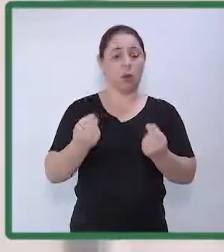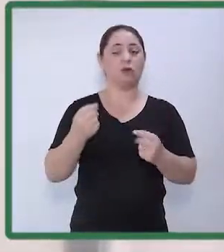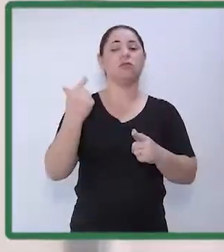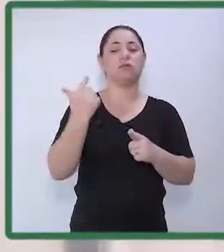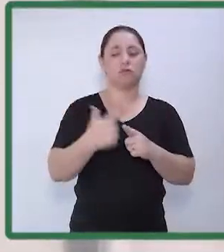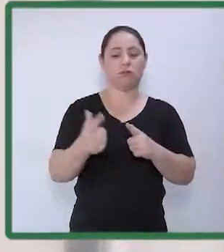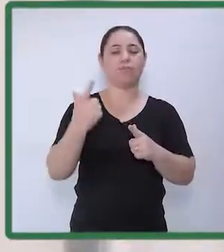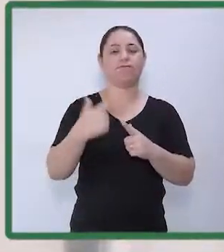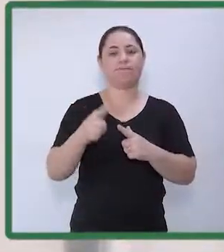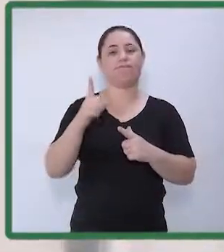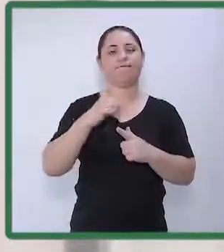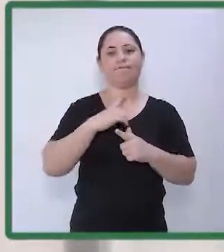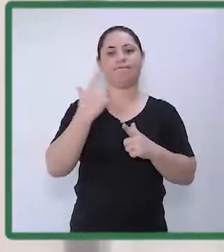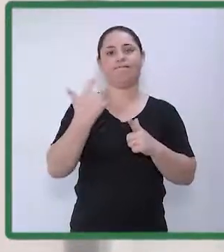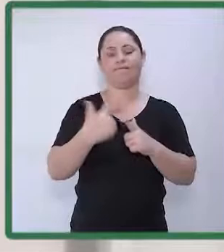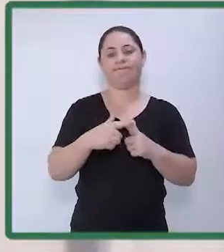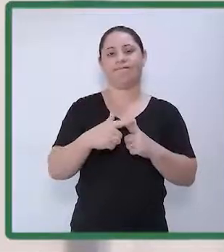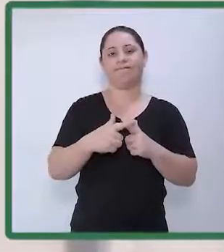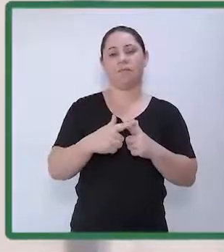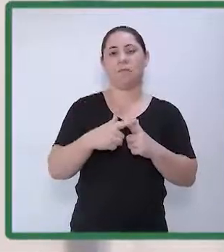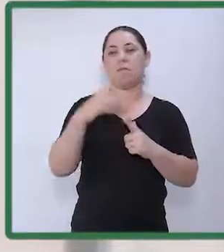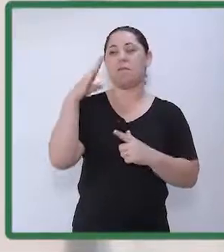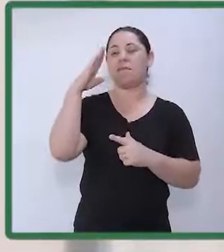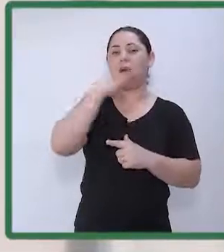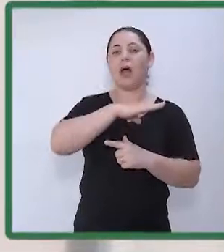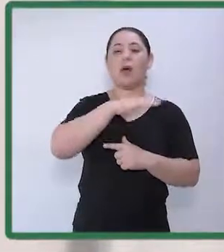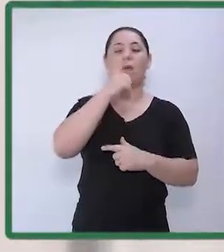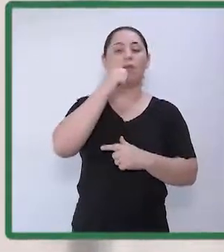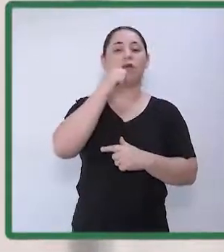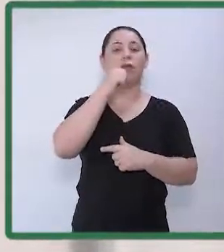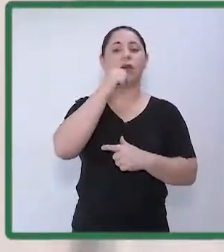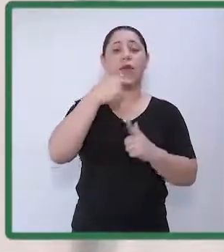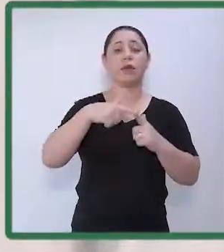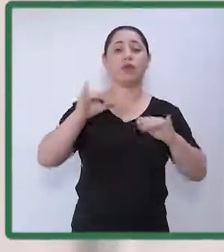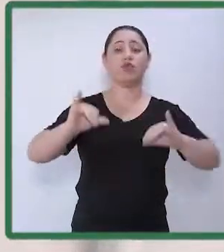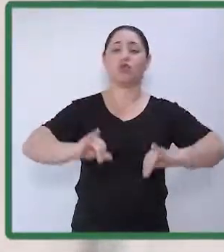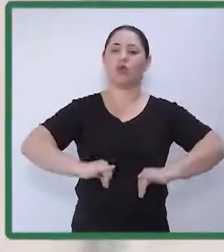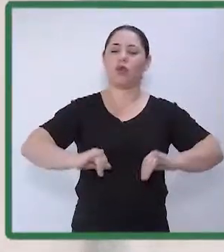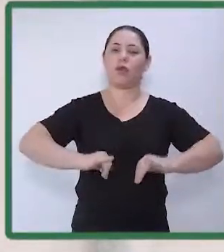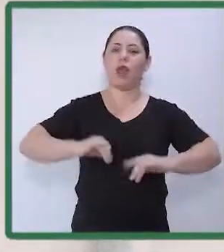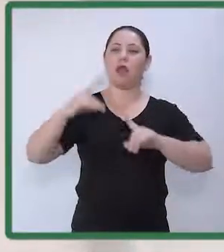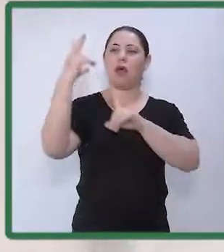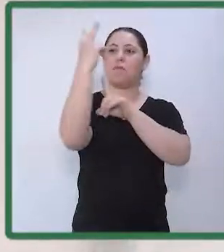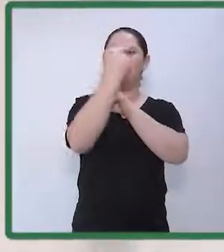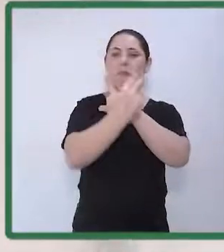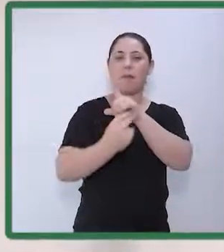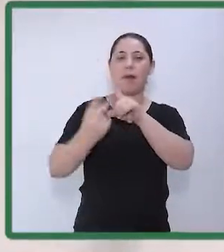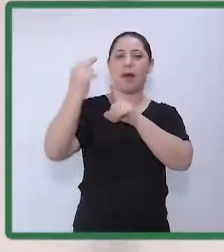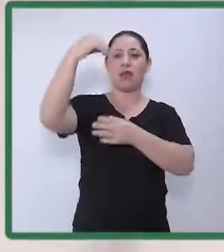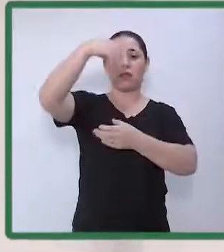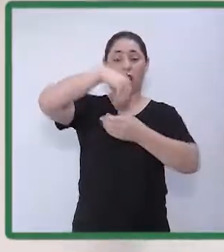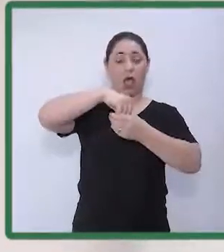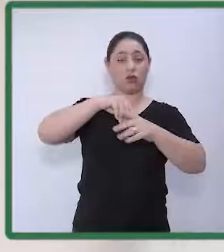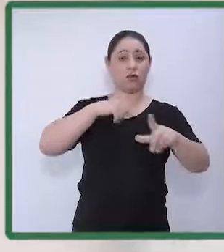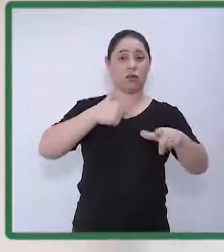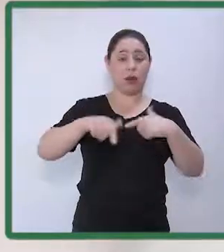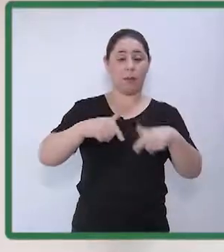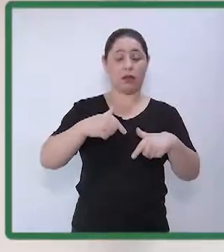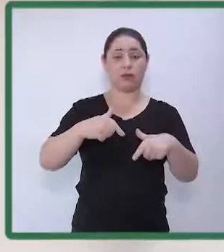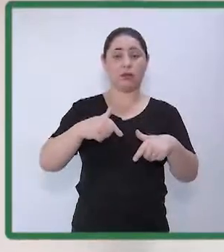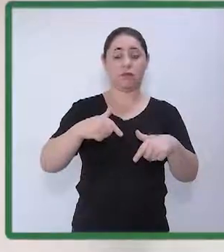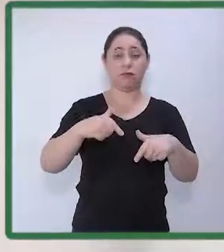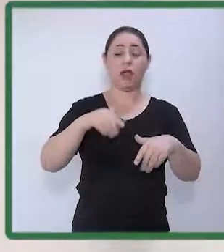muitas consequências podem ser geradas, maléficas para essa mulher que está sofrendo esse assédio moral e